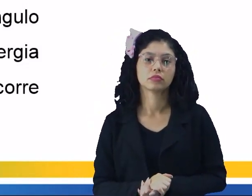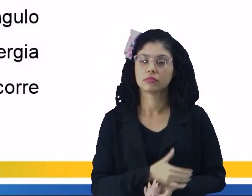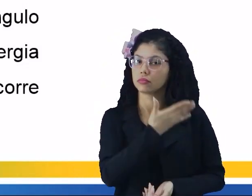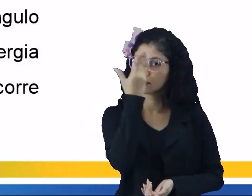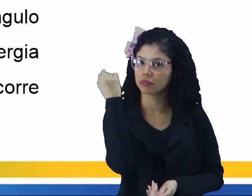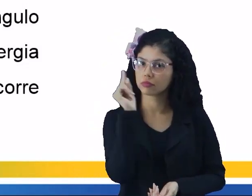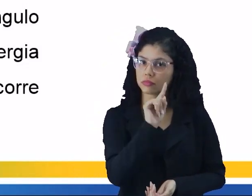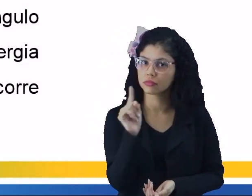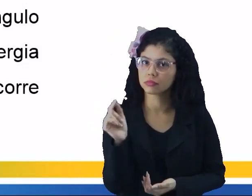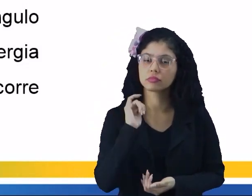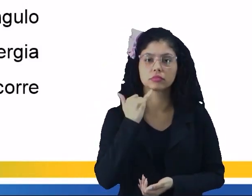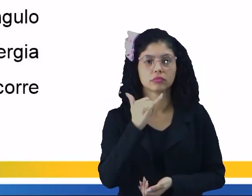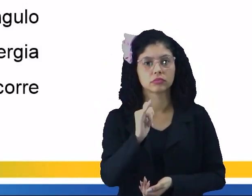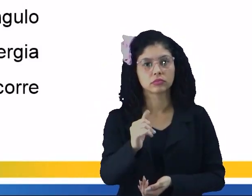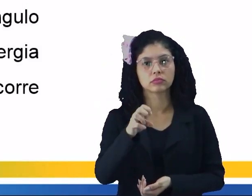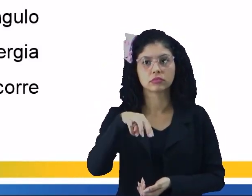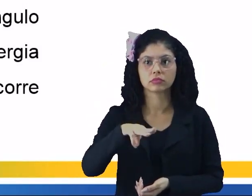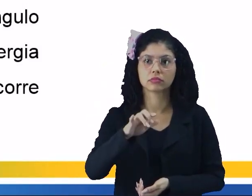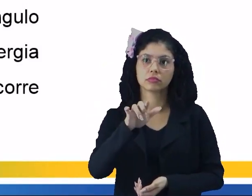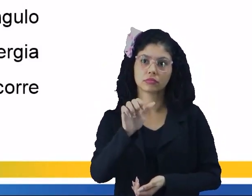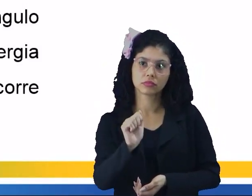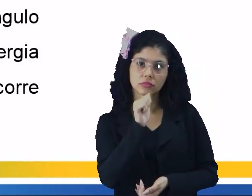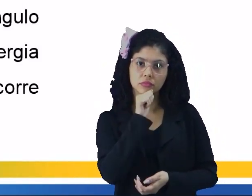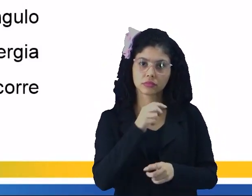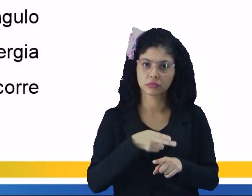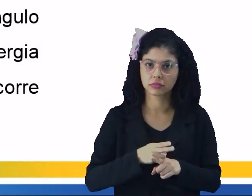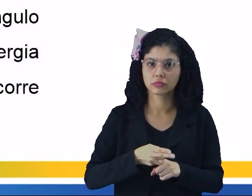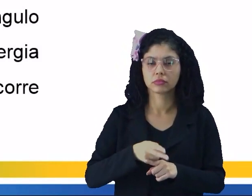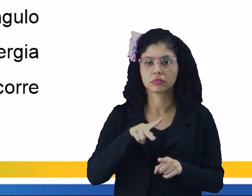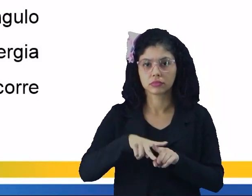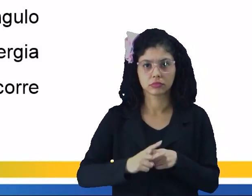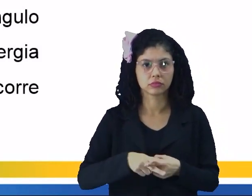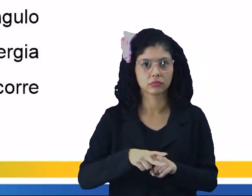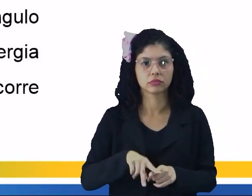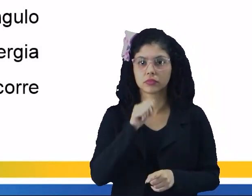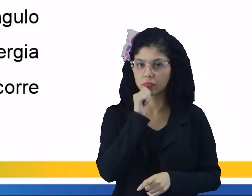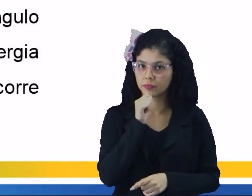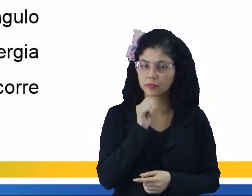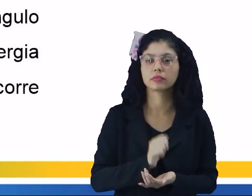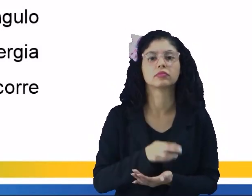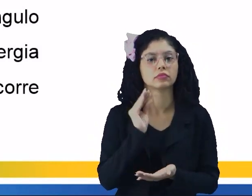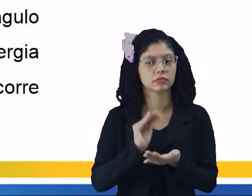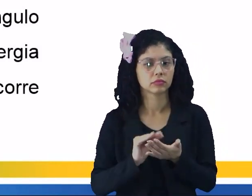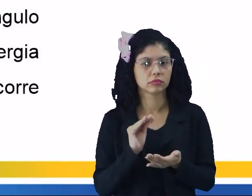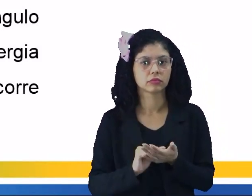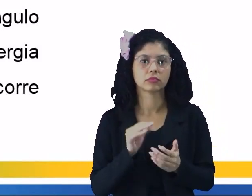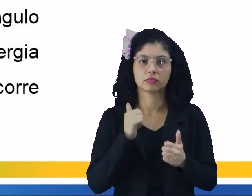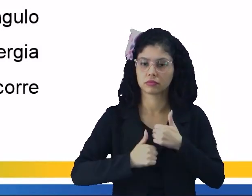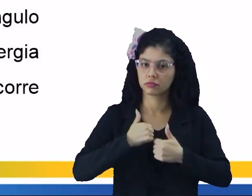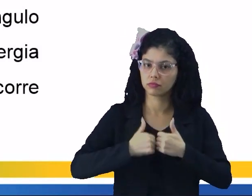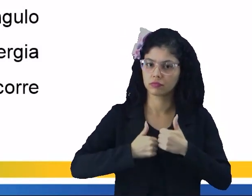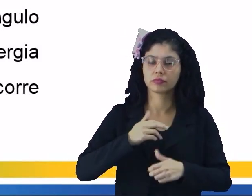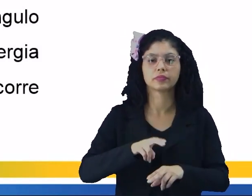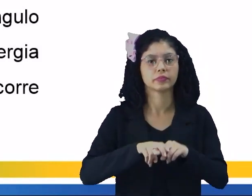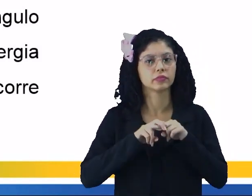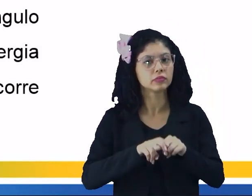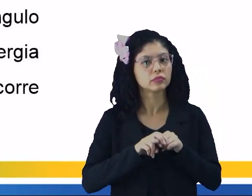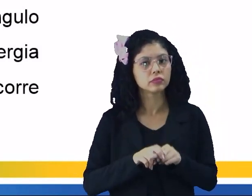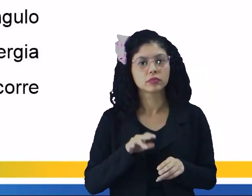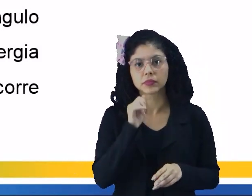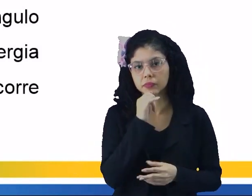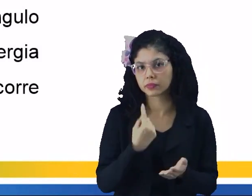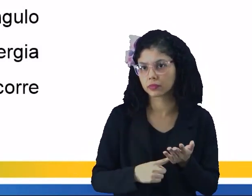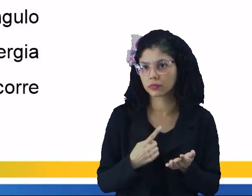não esqueça que na energia mecânica é considerado também, tá, sempre na ausência de atrito. Por enquanto, a gente não